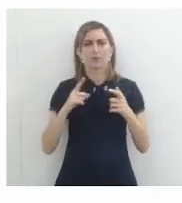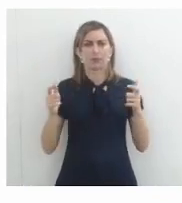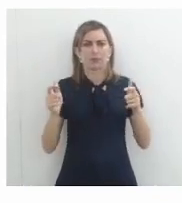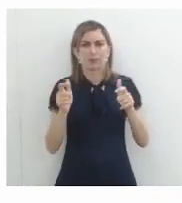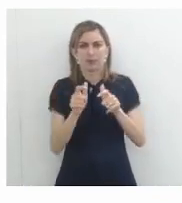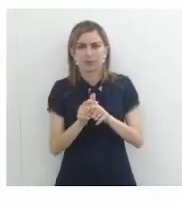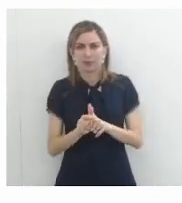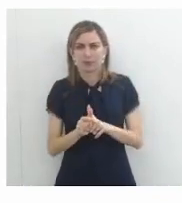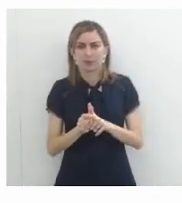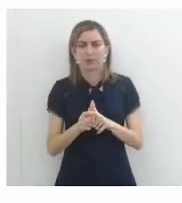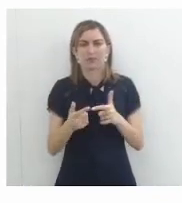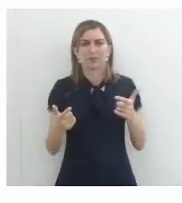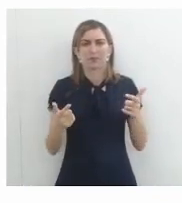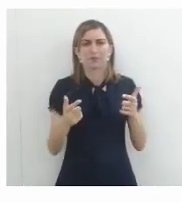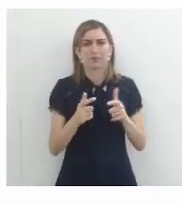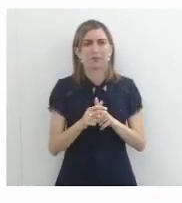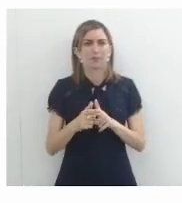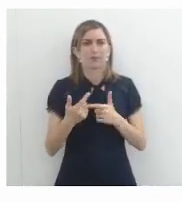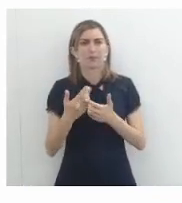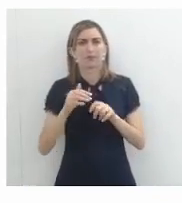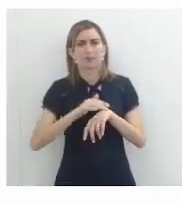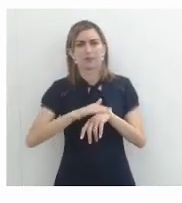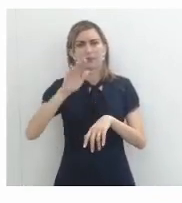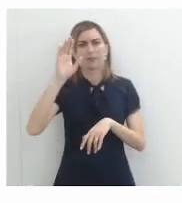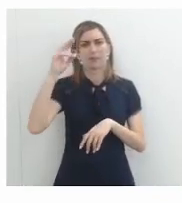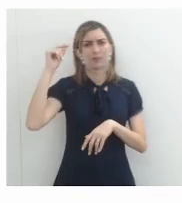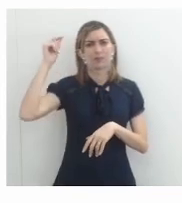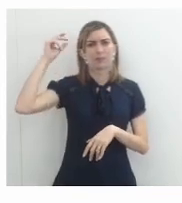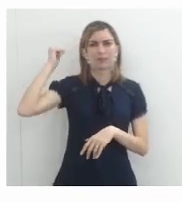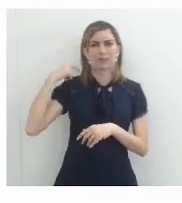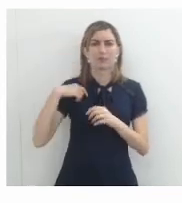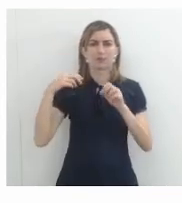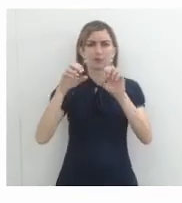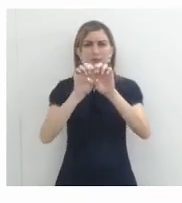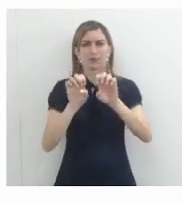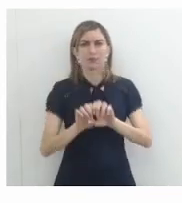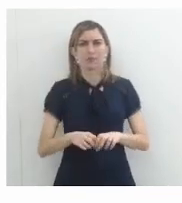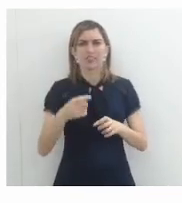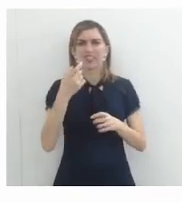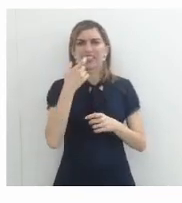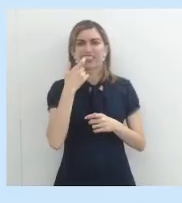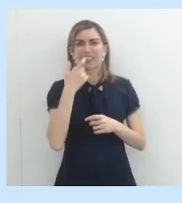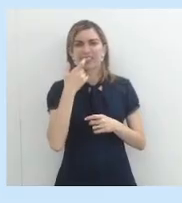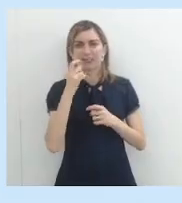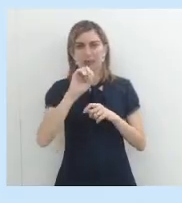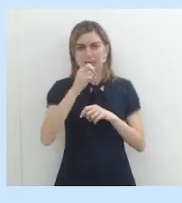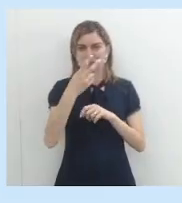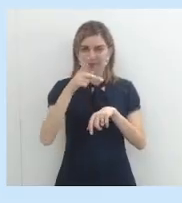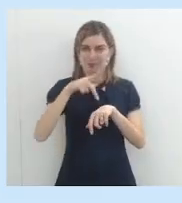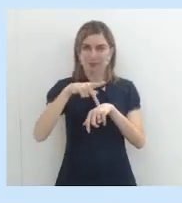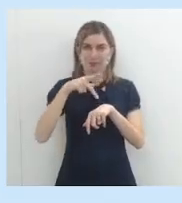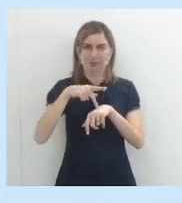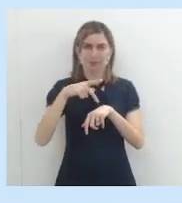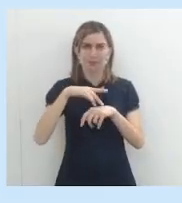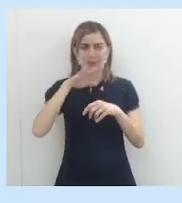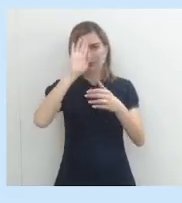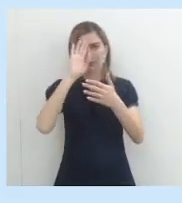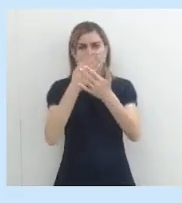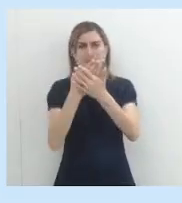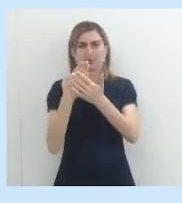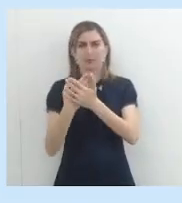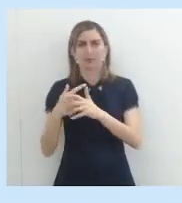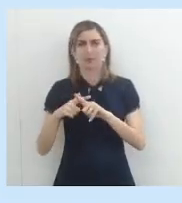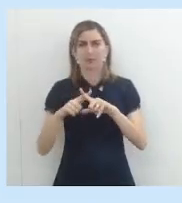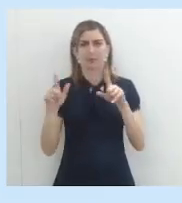que as bidimensionais. As mais antigas são todas esculturas em osso ou pedra, né? E acredita-se que exista